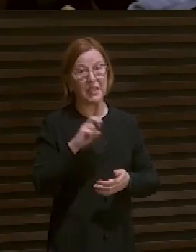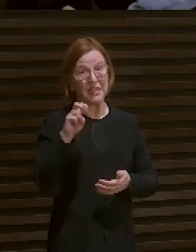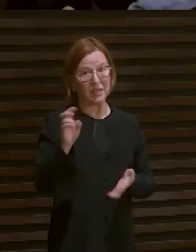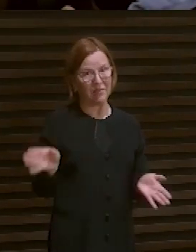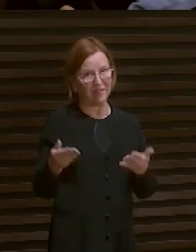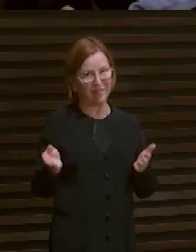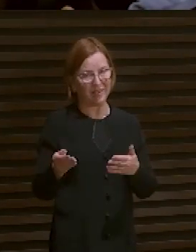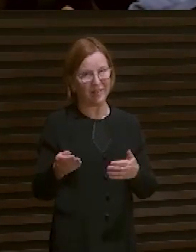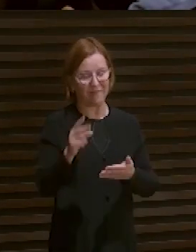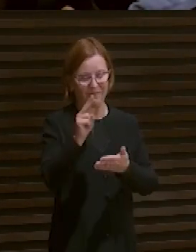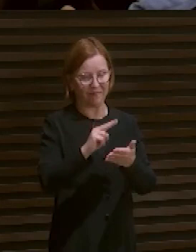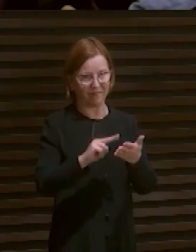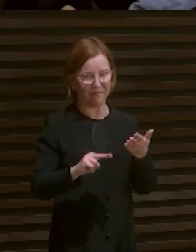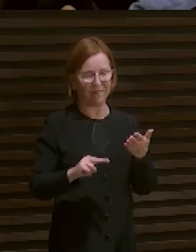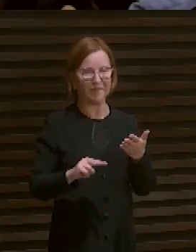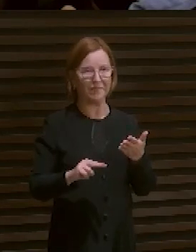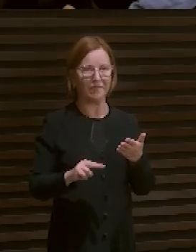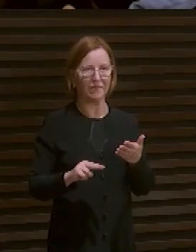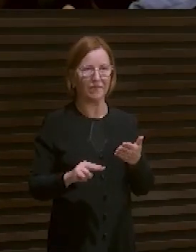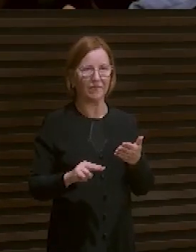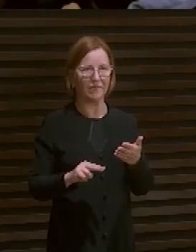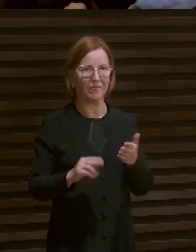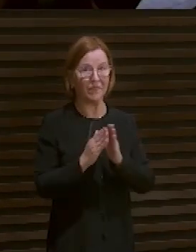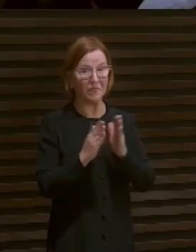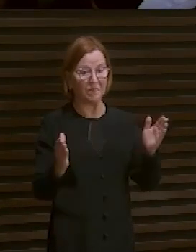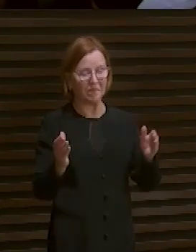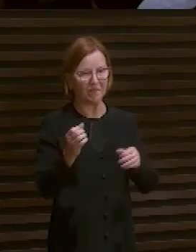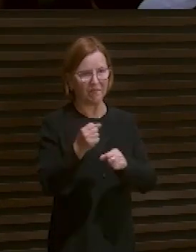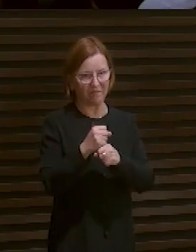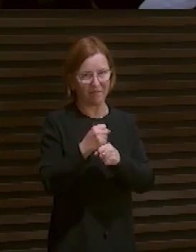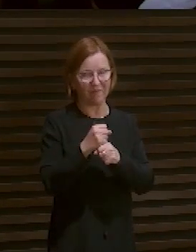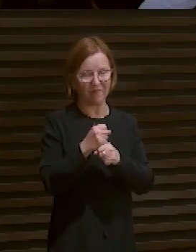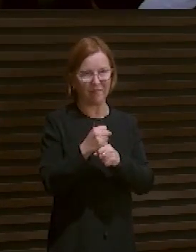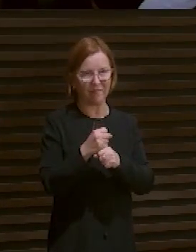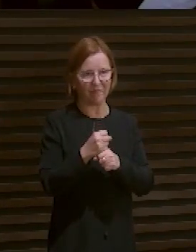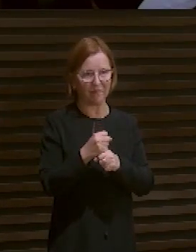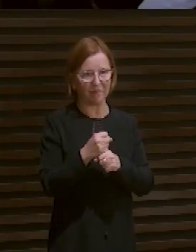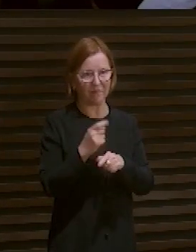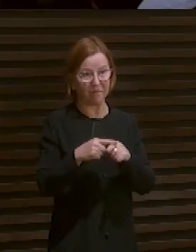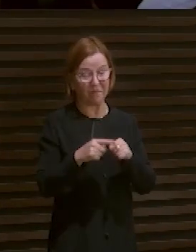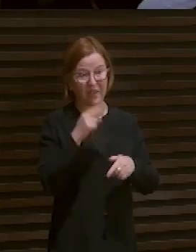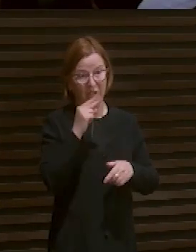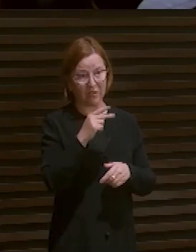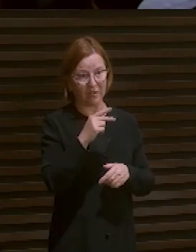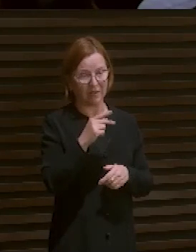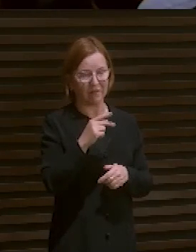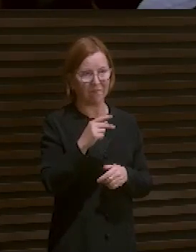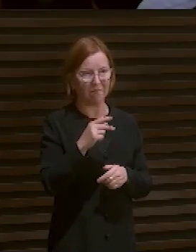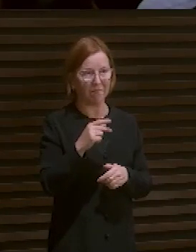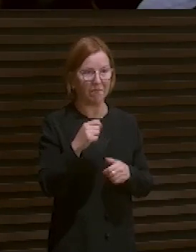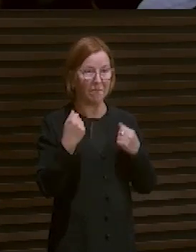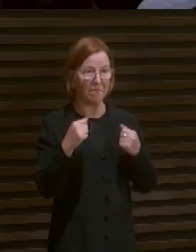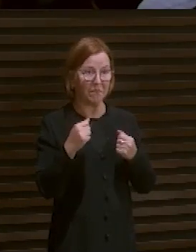que veremos no decurso dos anos, porque acho que nós vamos ter que mexer com esse livro por